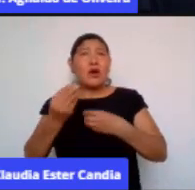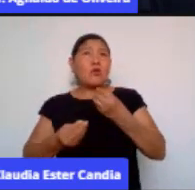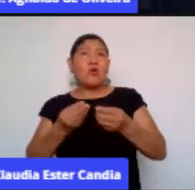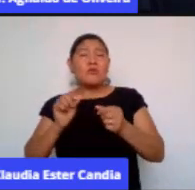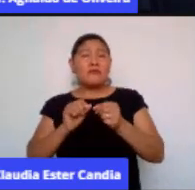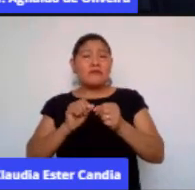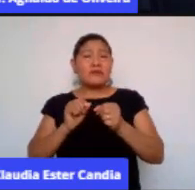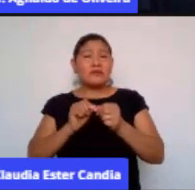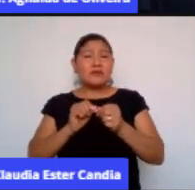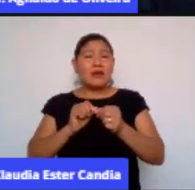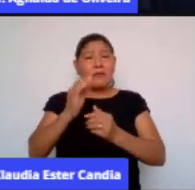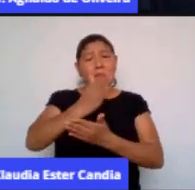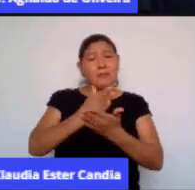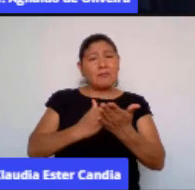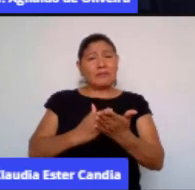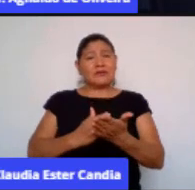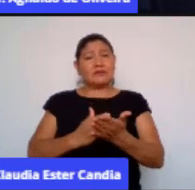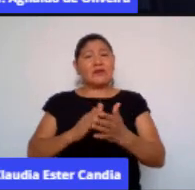ela toda